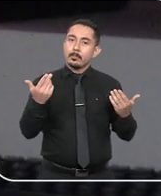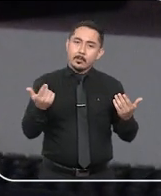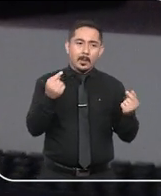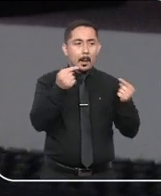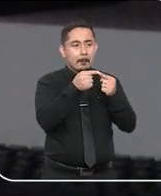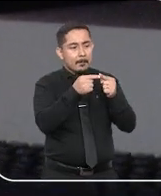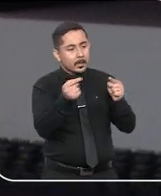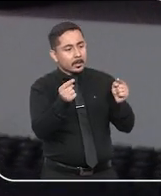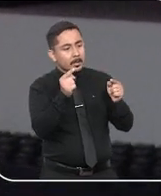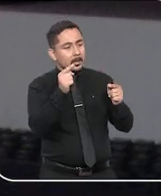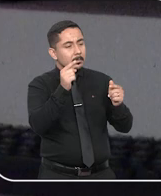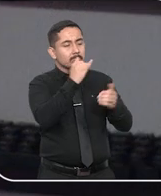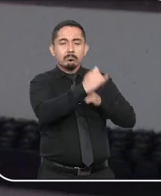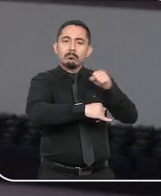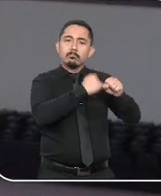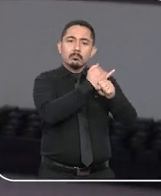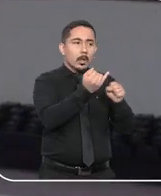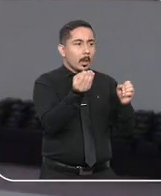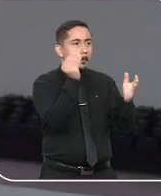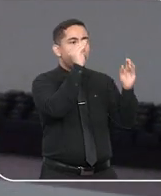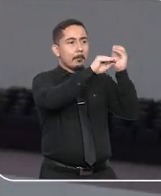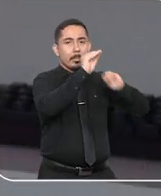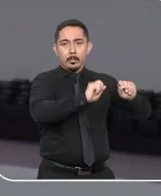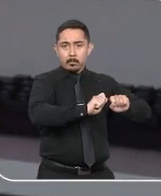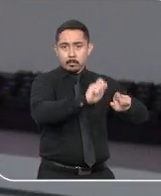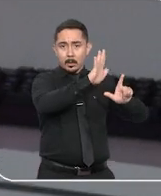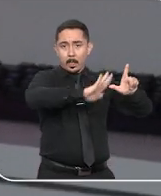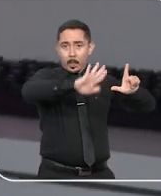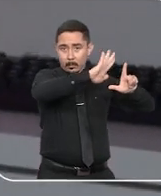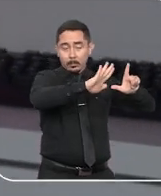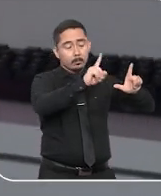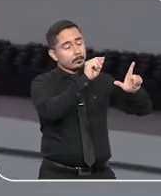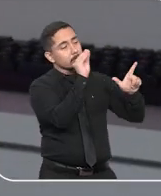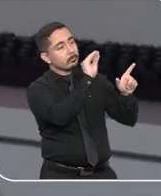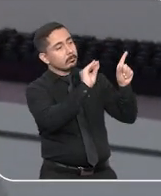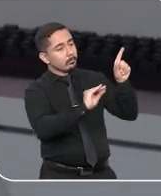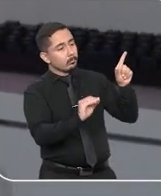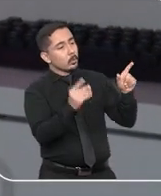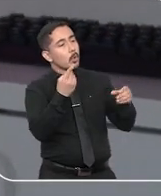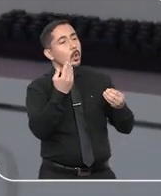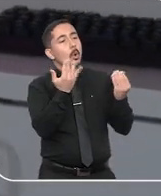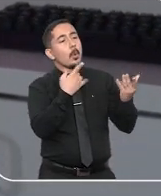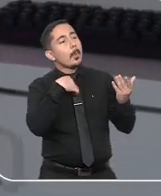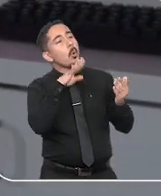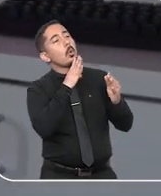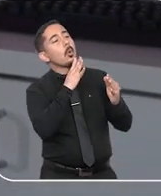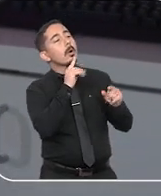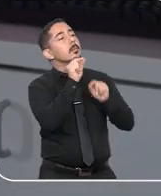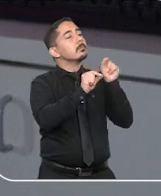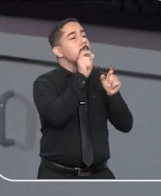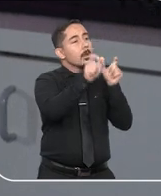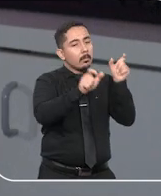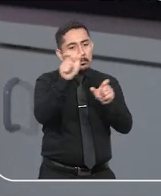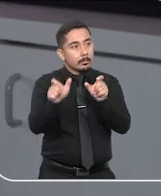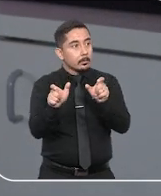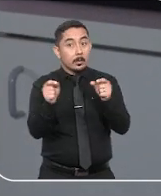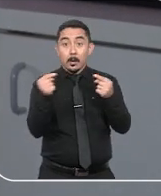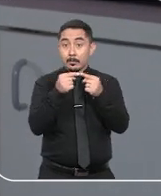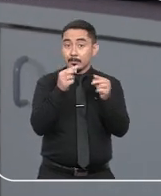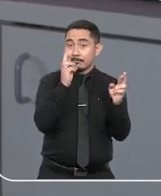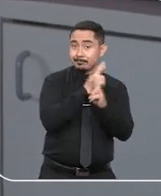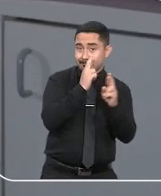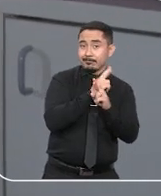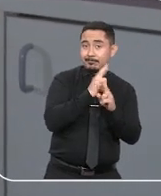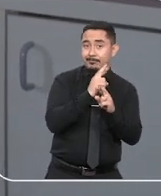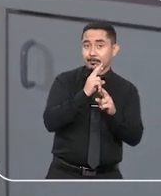onde interessados se cadastram para conhecer pessoas dispostas a bancar ou serem bancadas por alguém. São as plataformas